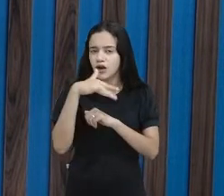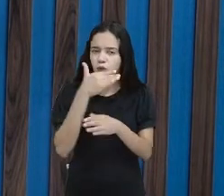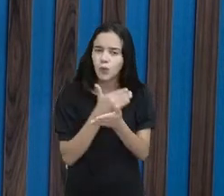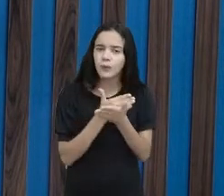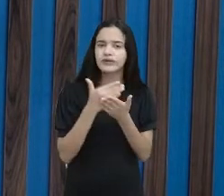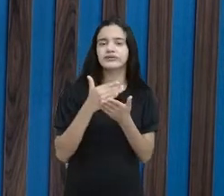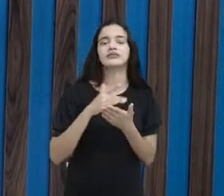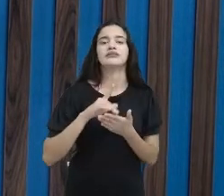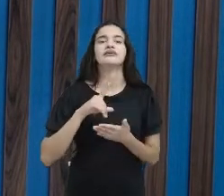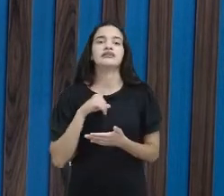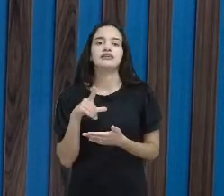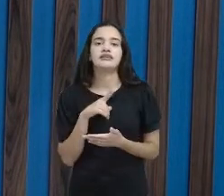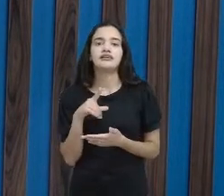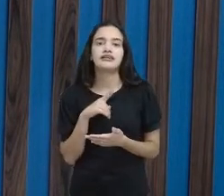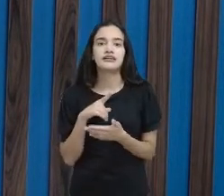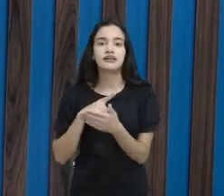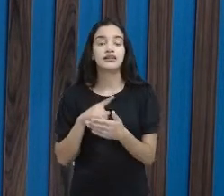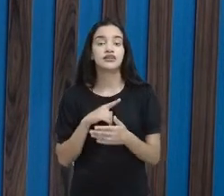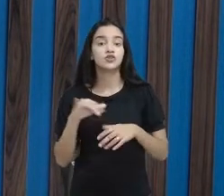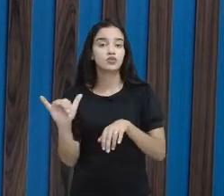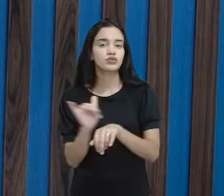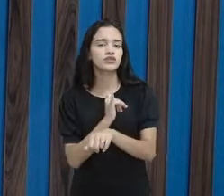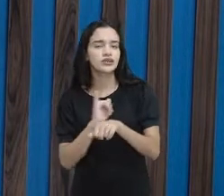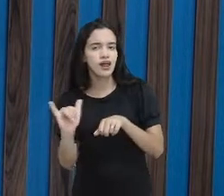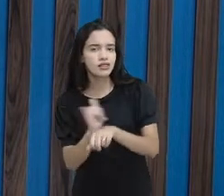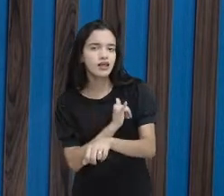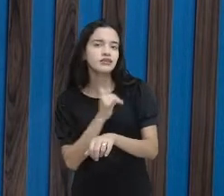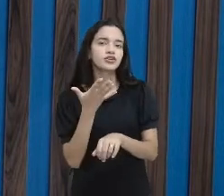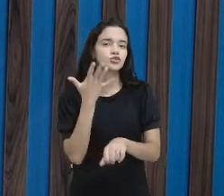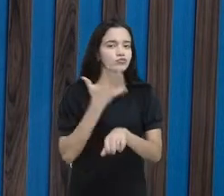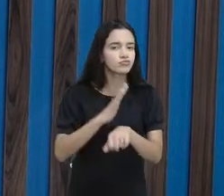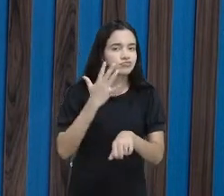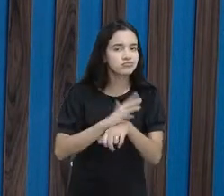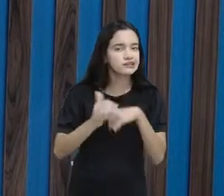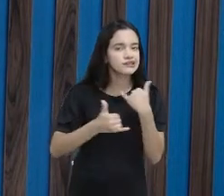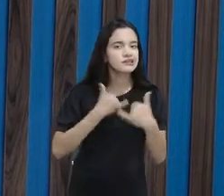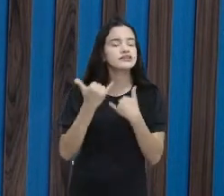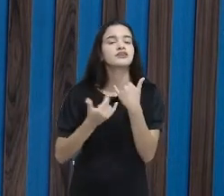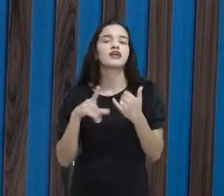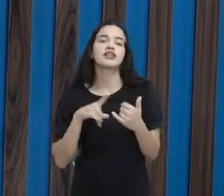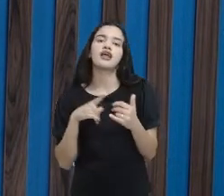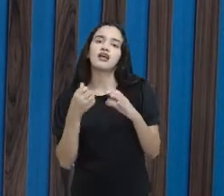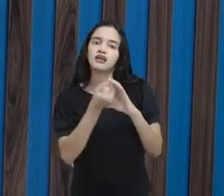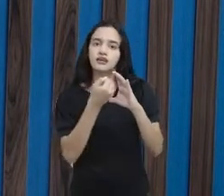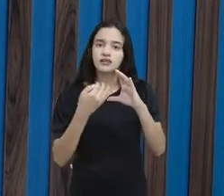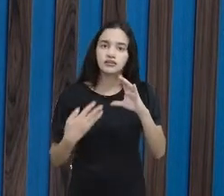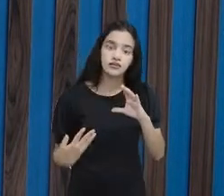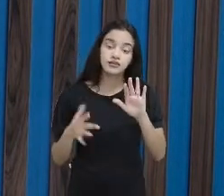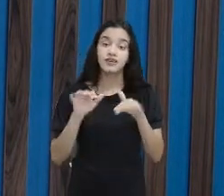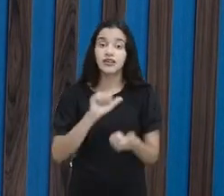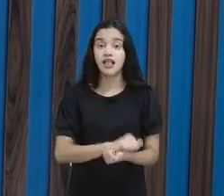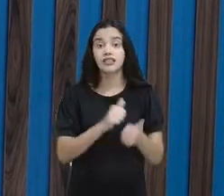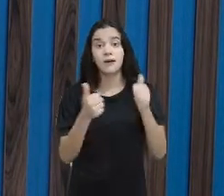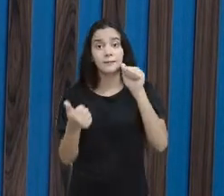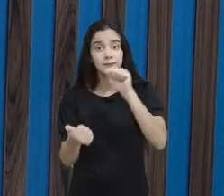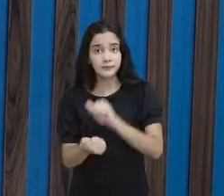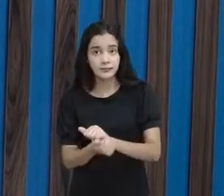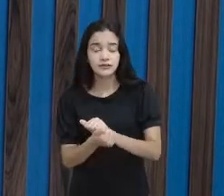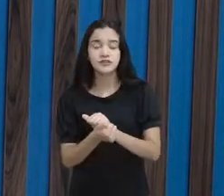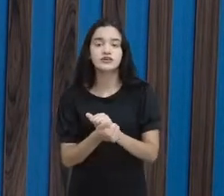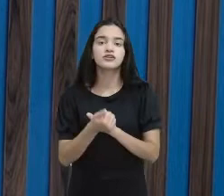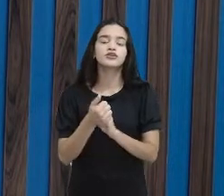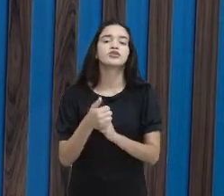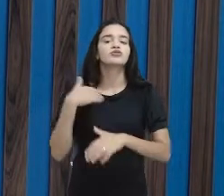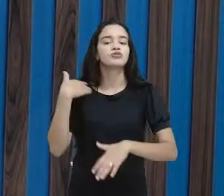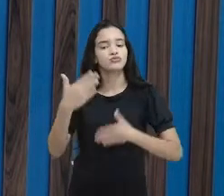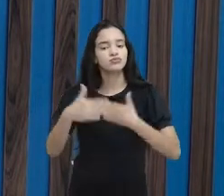começam, elas têm outras formas de serem jogadas, né? Elas têm algumas características e elas vão ali se adaptando com o